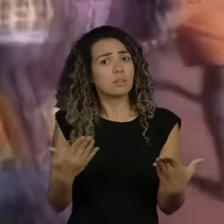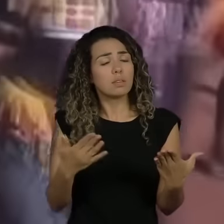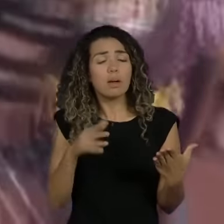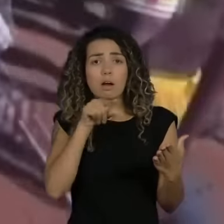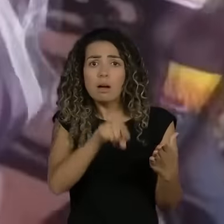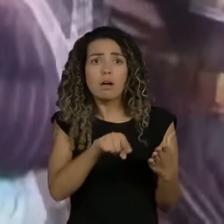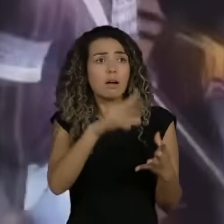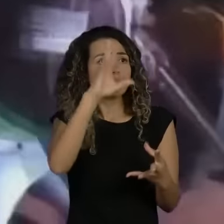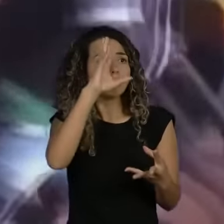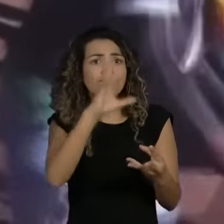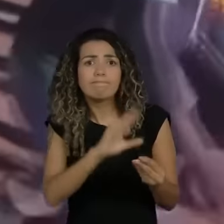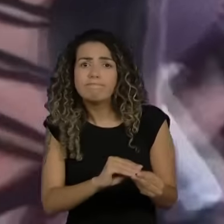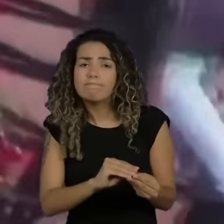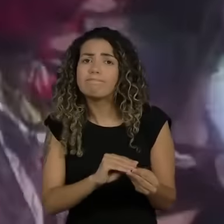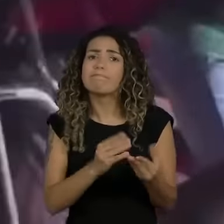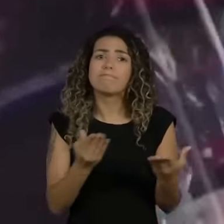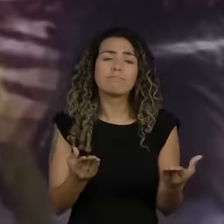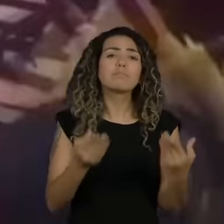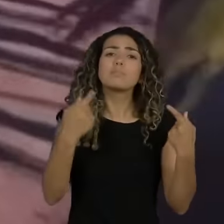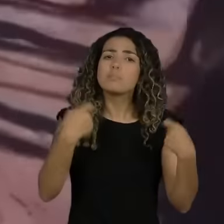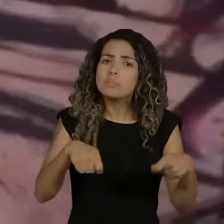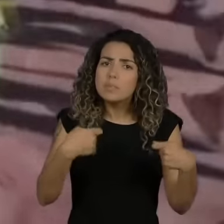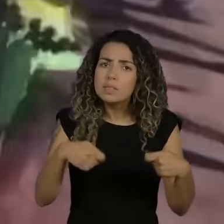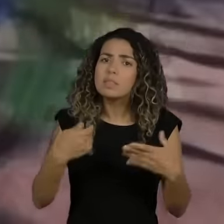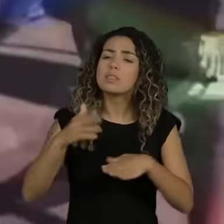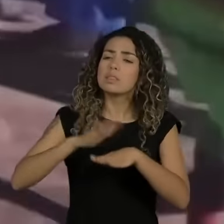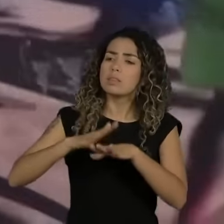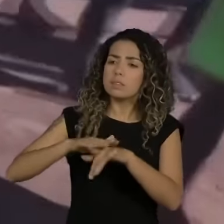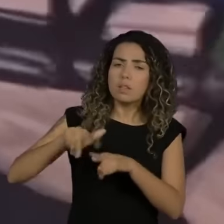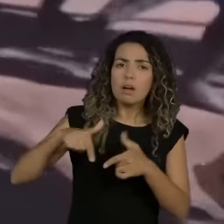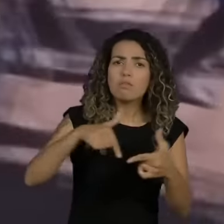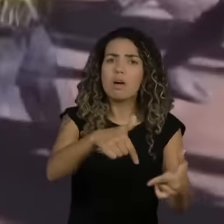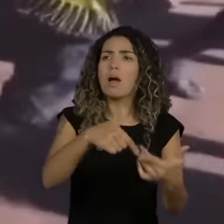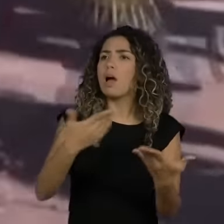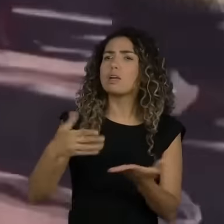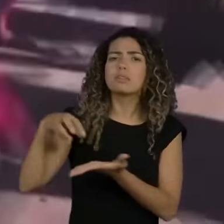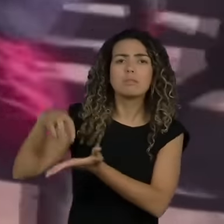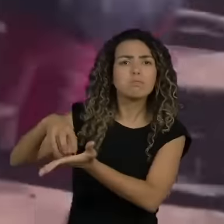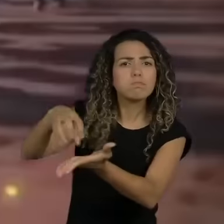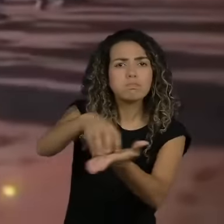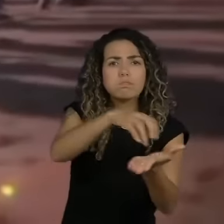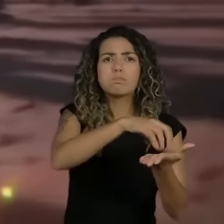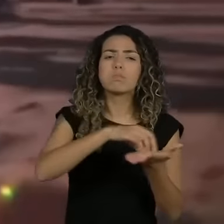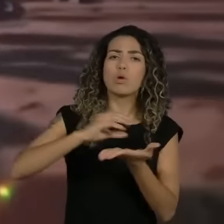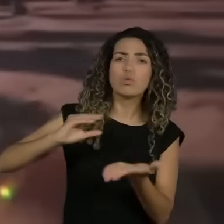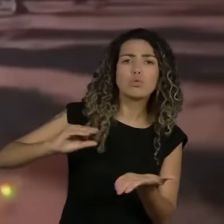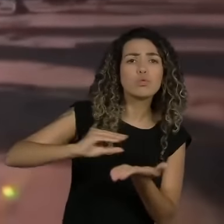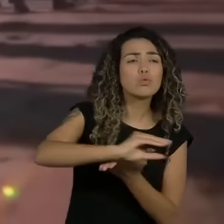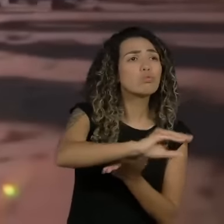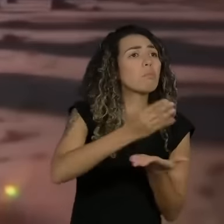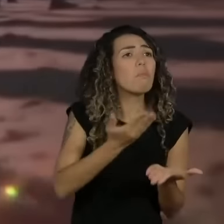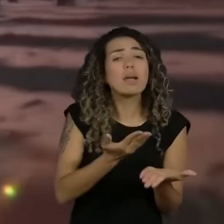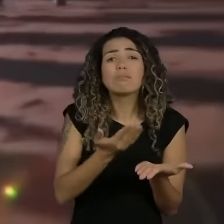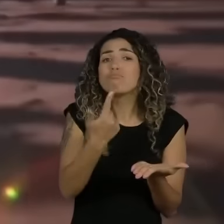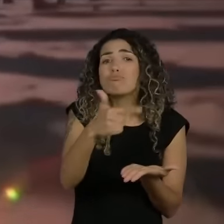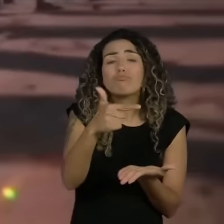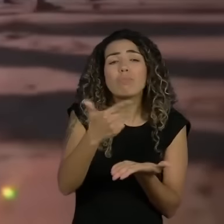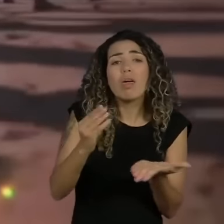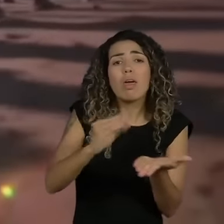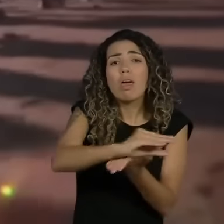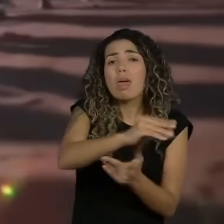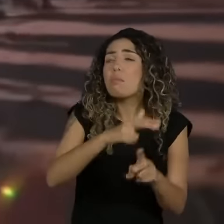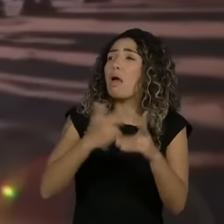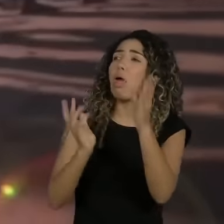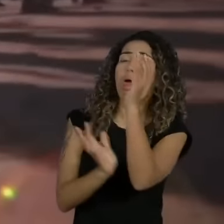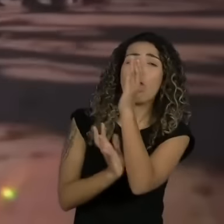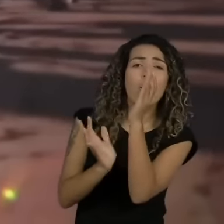caminho, intermediários, instituições, que são parceiras nossas, inclusive, mas que se perde no meio da burocracia. E o que chega